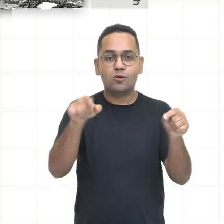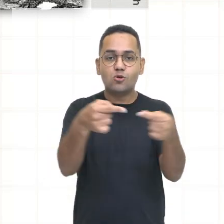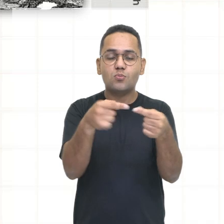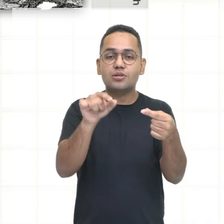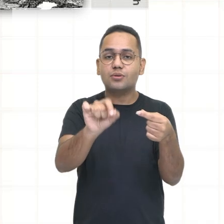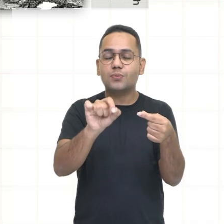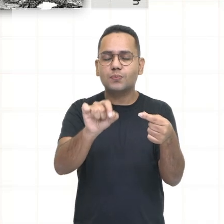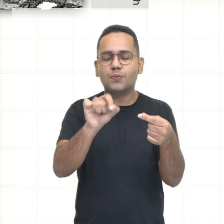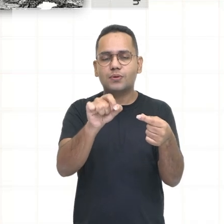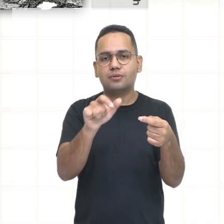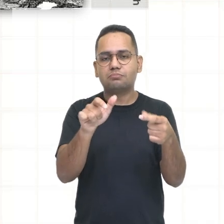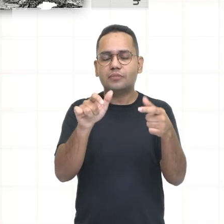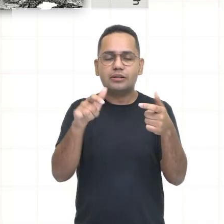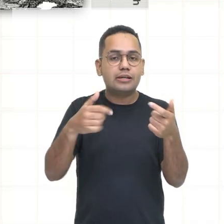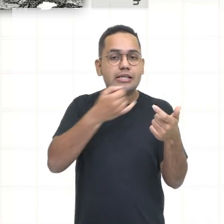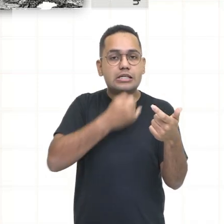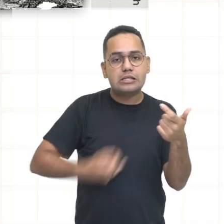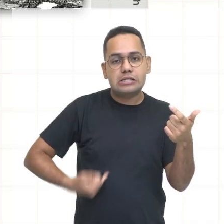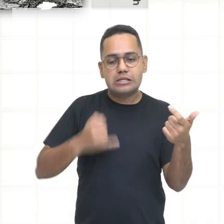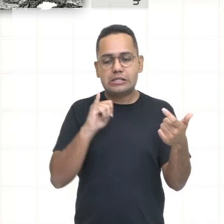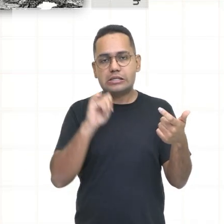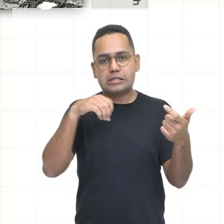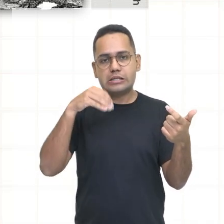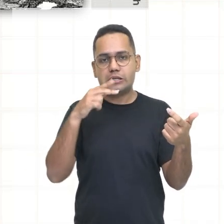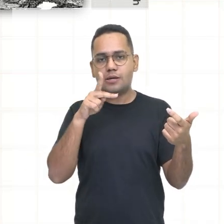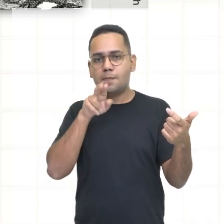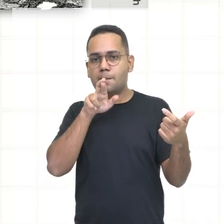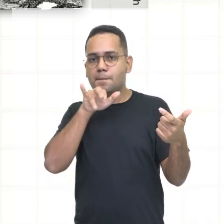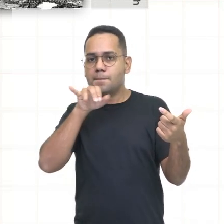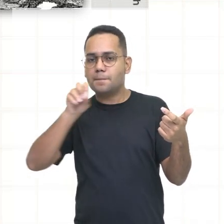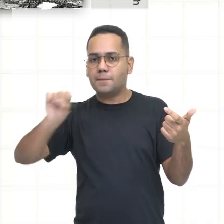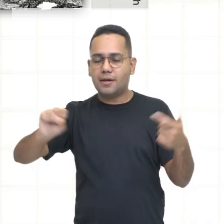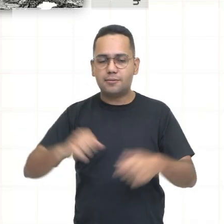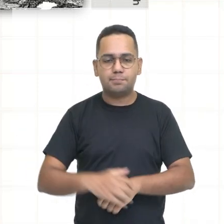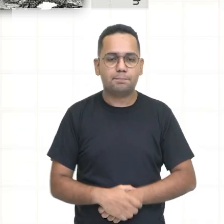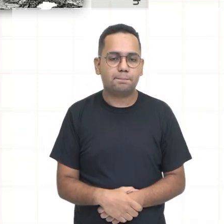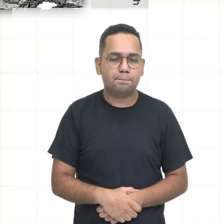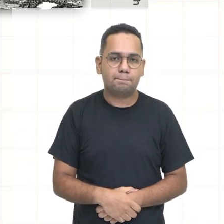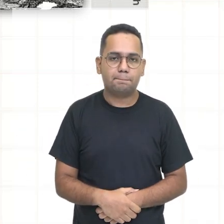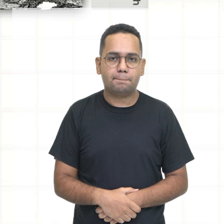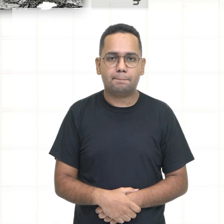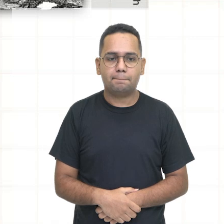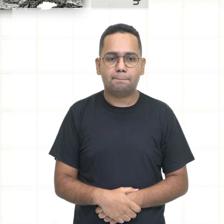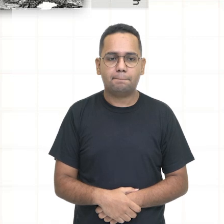império, onde surgiram os chamados impérios coloniais na Europa.